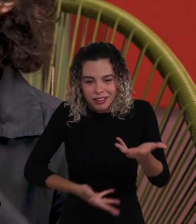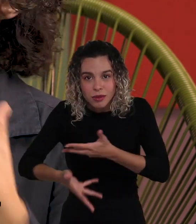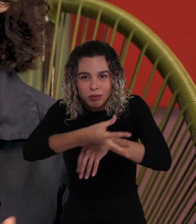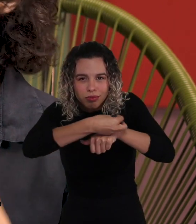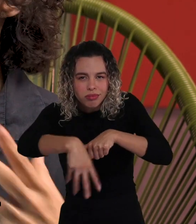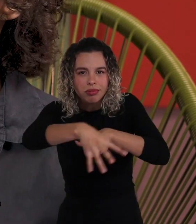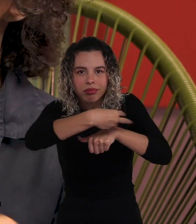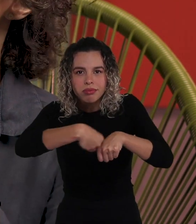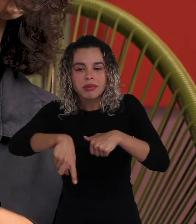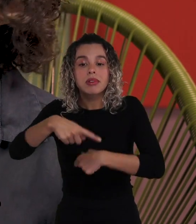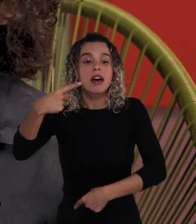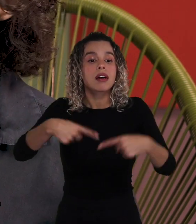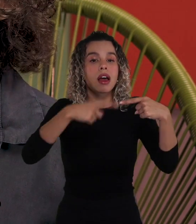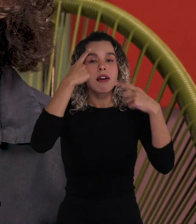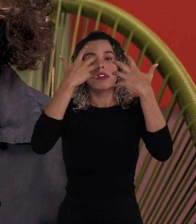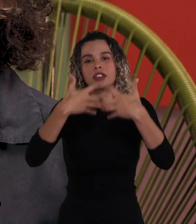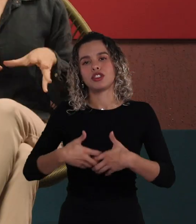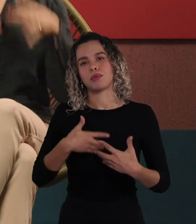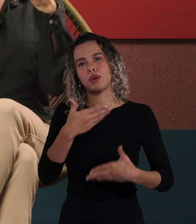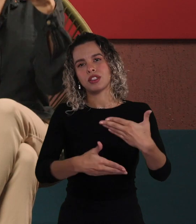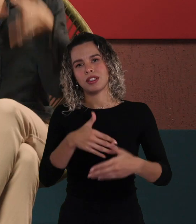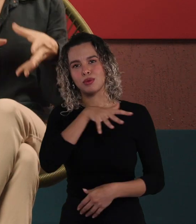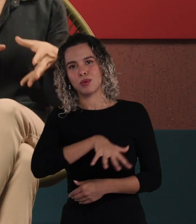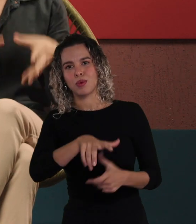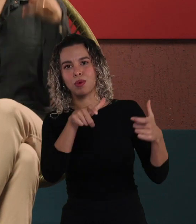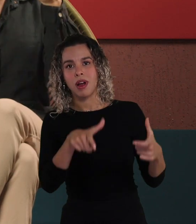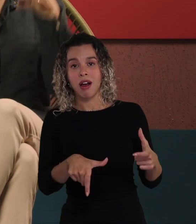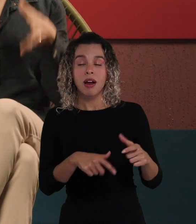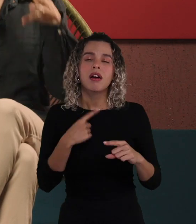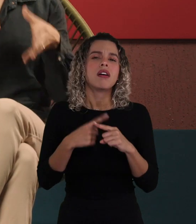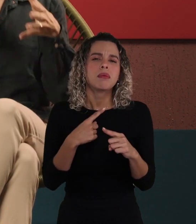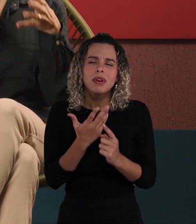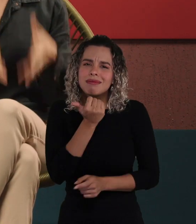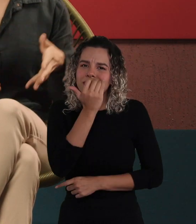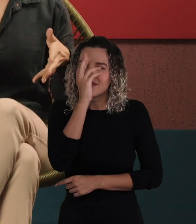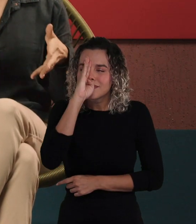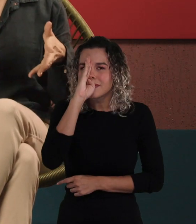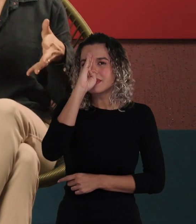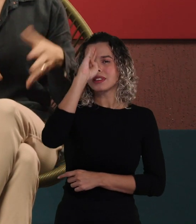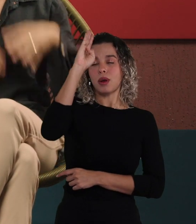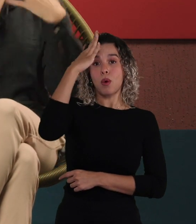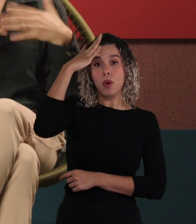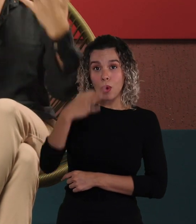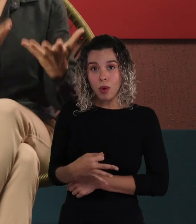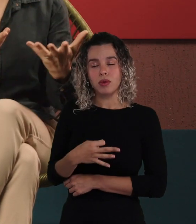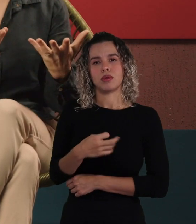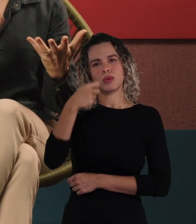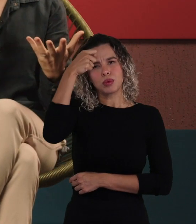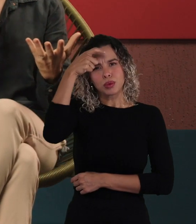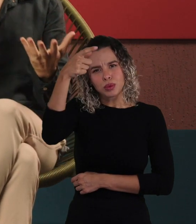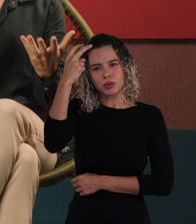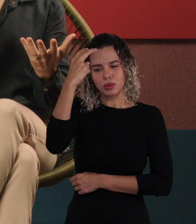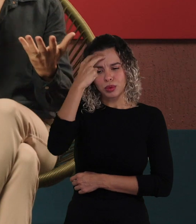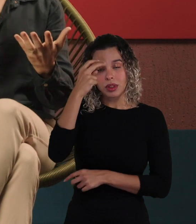de outros processos que aconteceram naquela região. Porque a alimentação, sendo tão central para entender a cultura